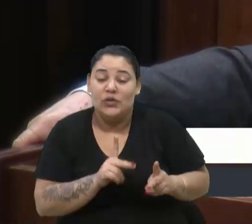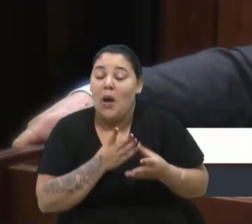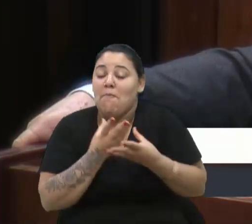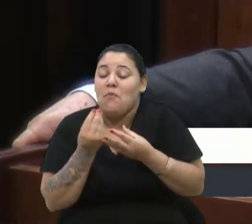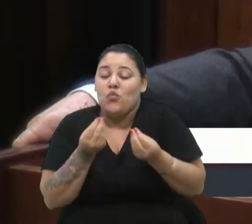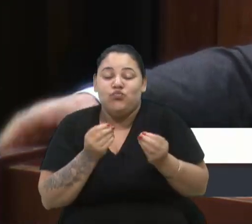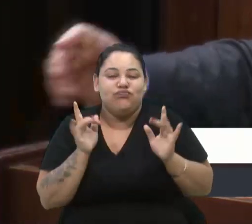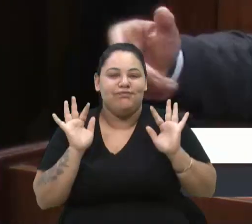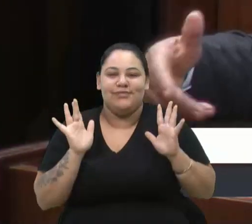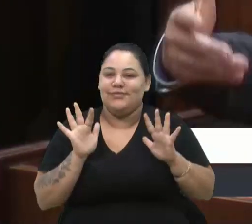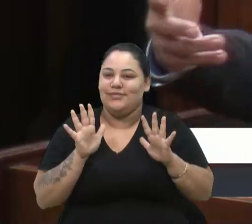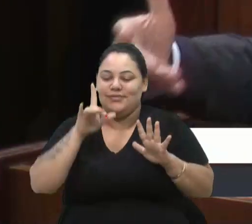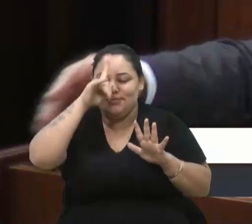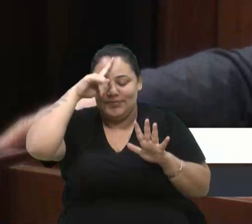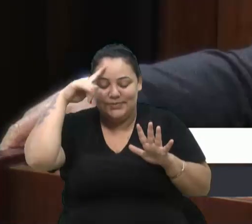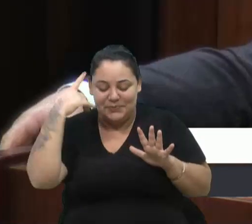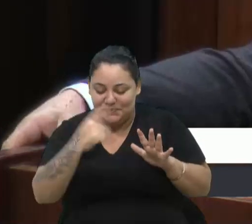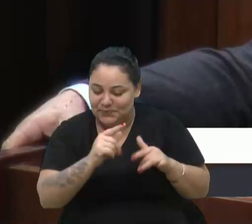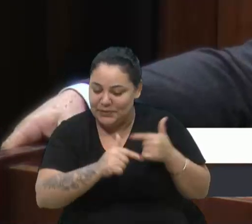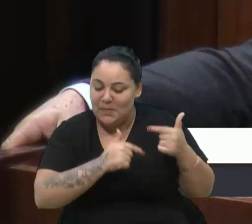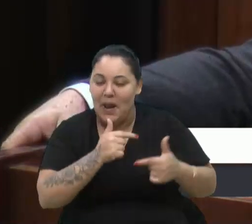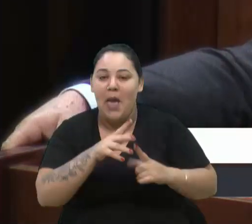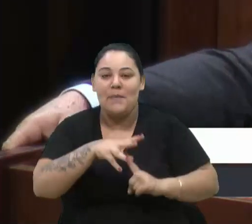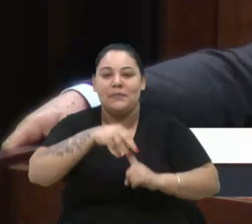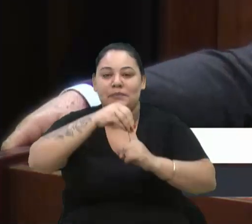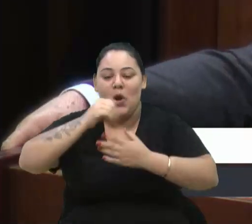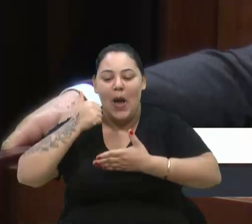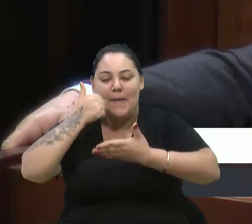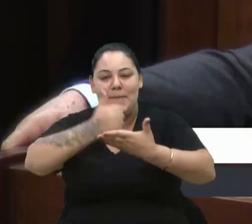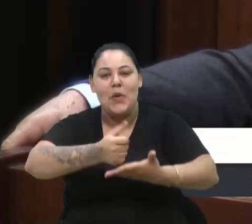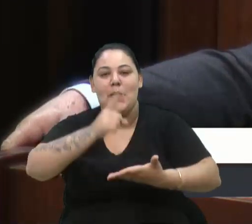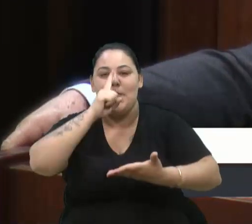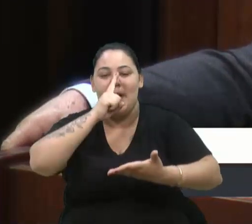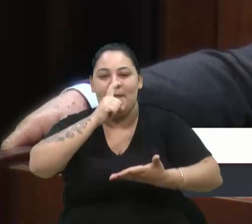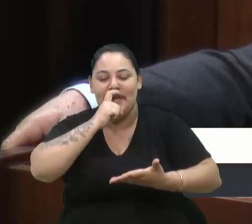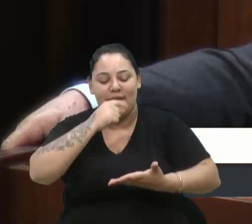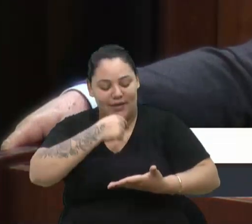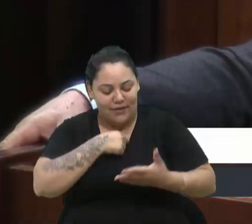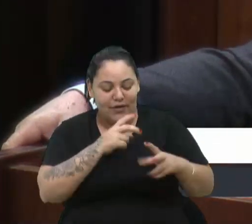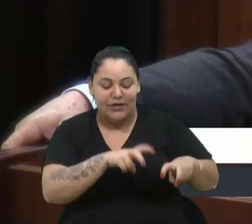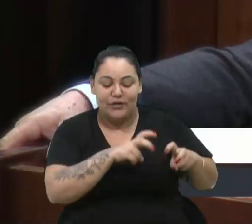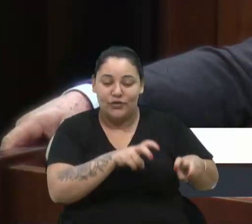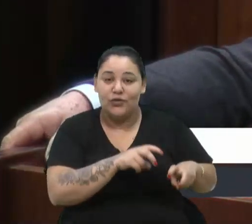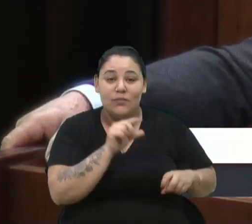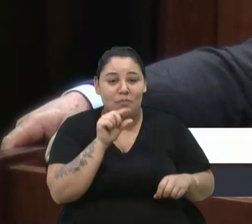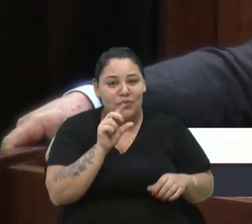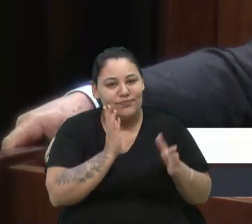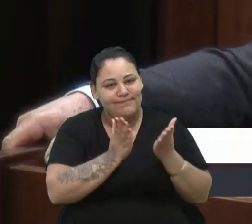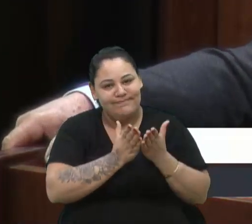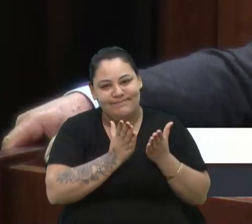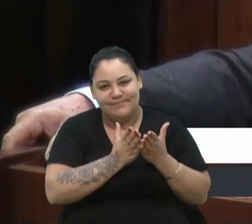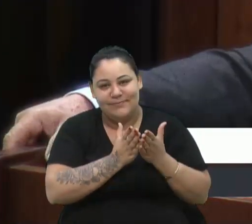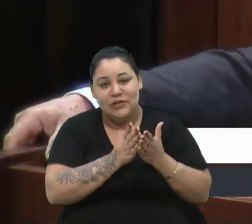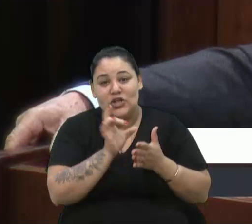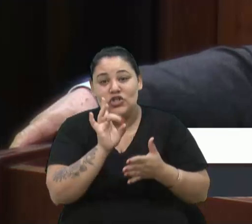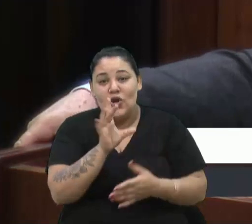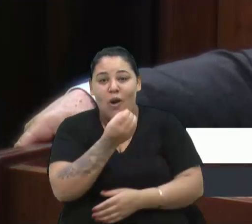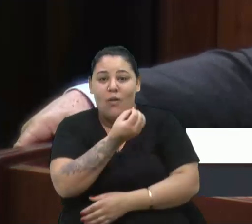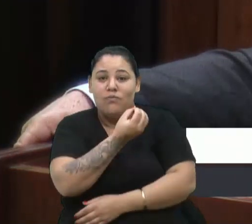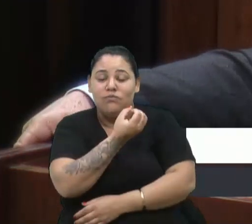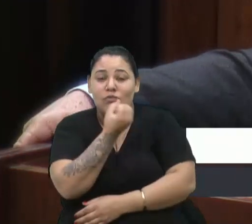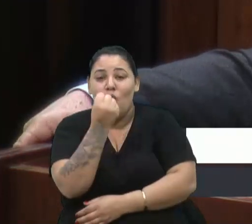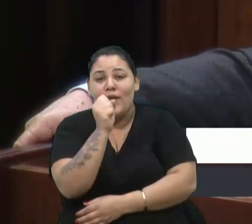mas principalmente o apoio dos pais eu como agricultor com pouco estudo tenho só 8ª série eu tenho a